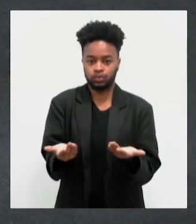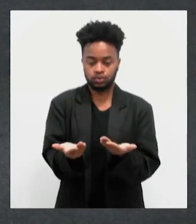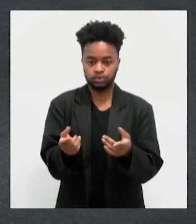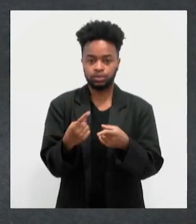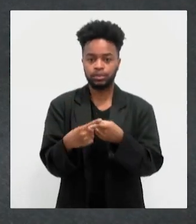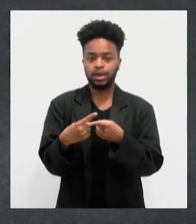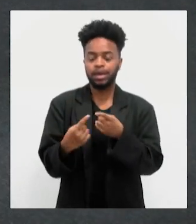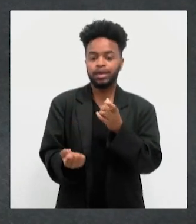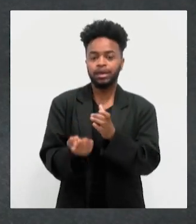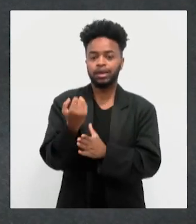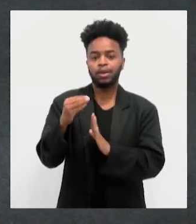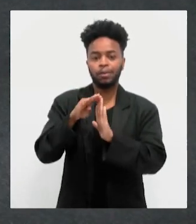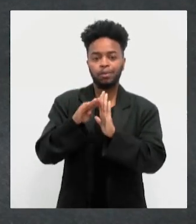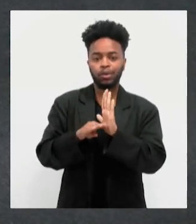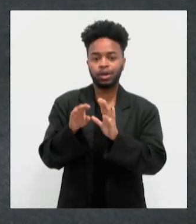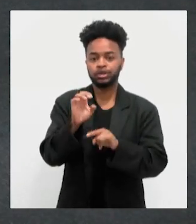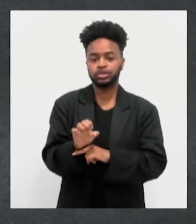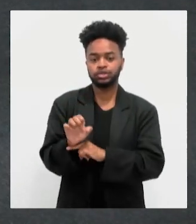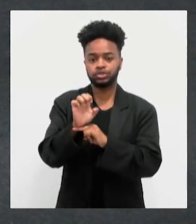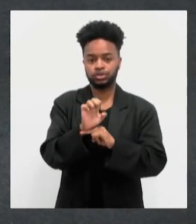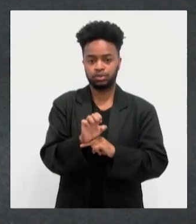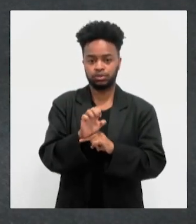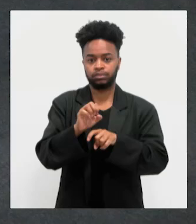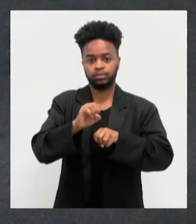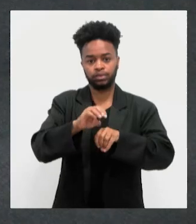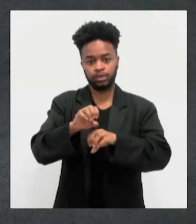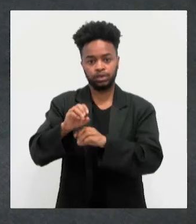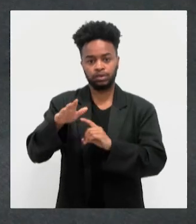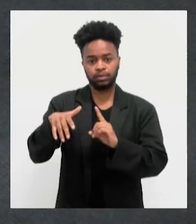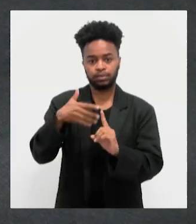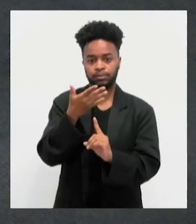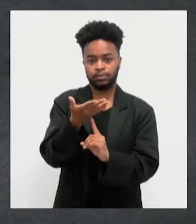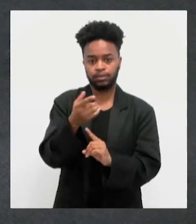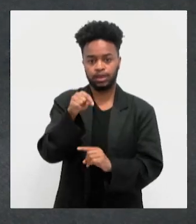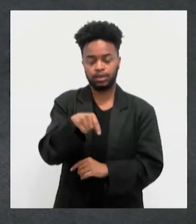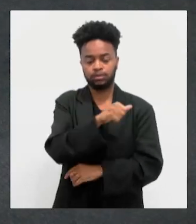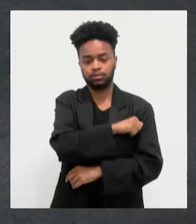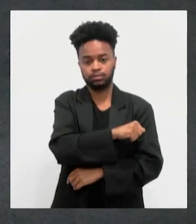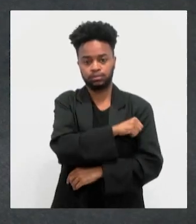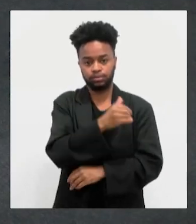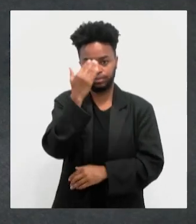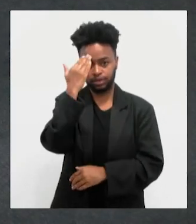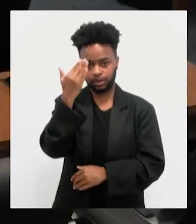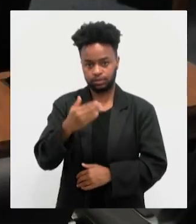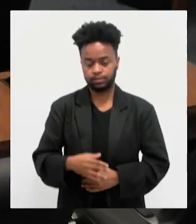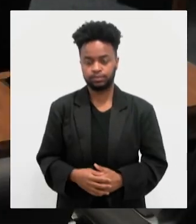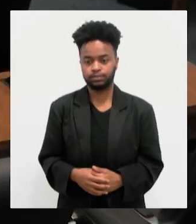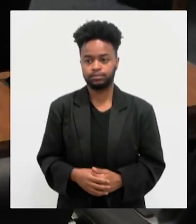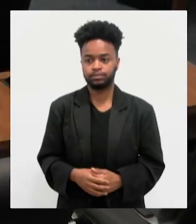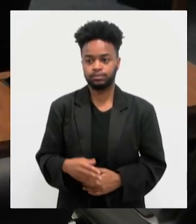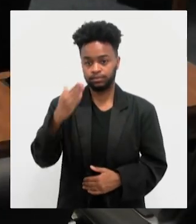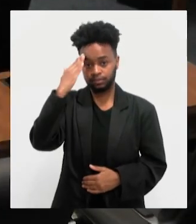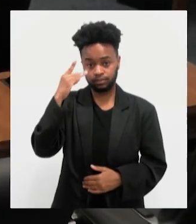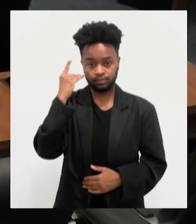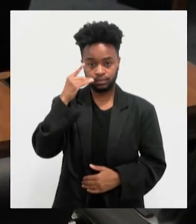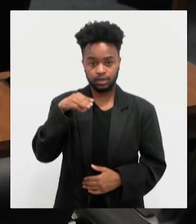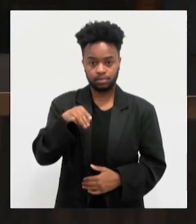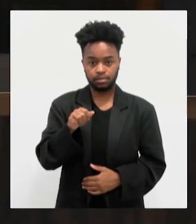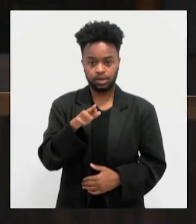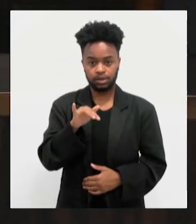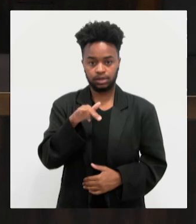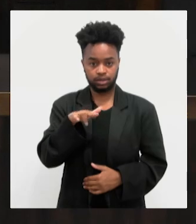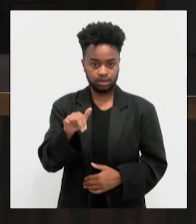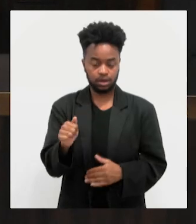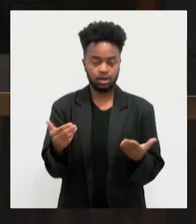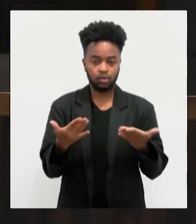cria o Programa Estadual de Educação Ambiental no Estado do Rio de Janeiro. Obrigada. Obrigado, deputada Marina. Para a declaração